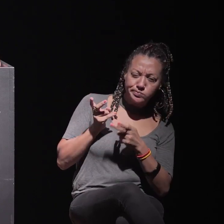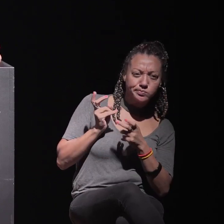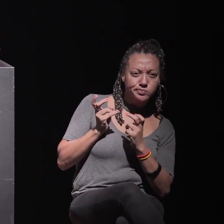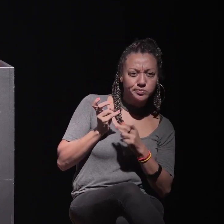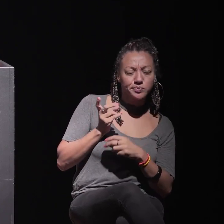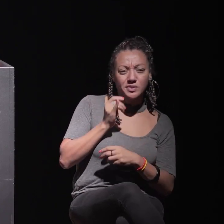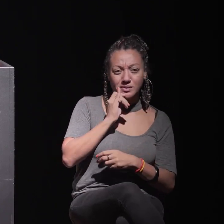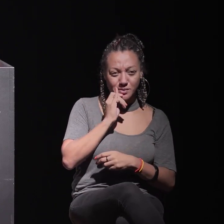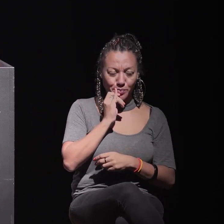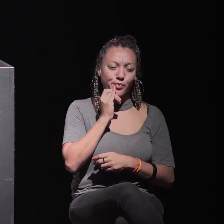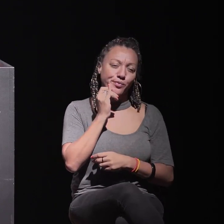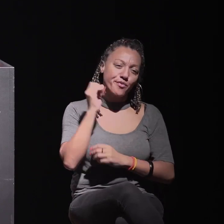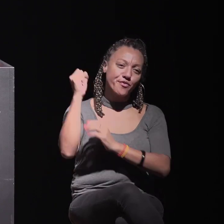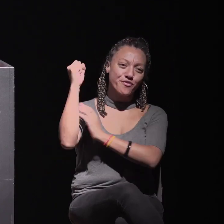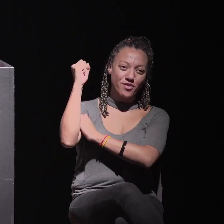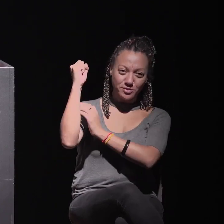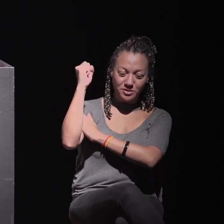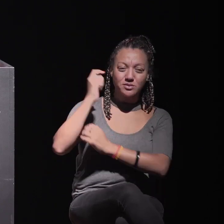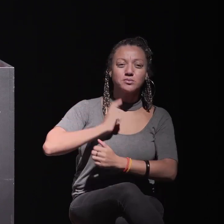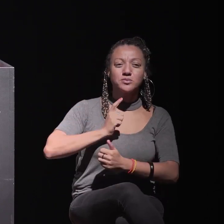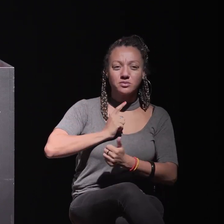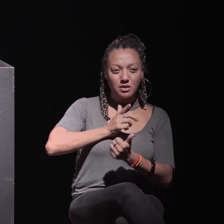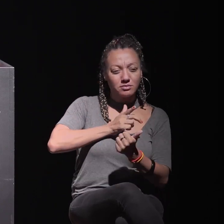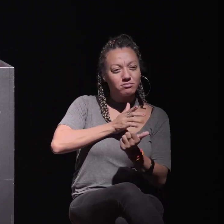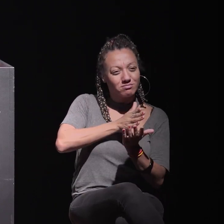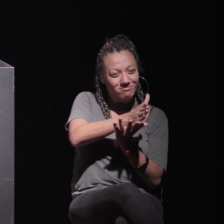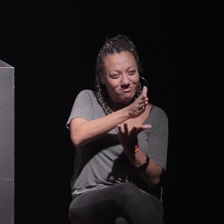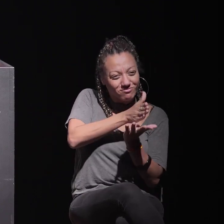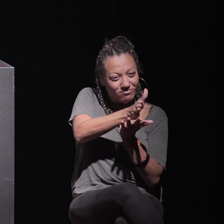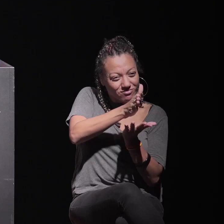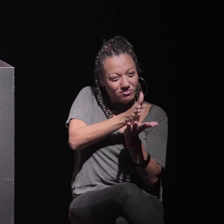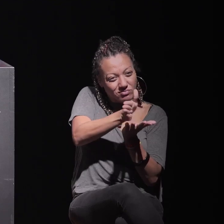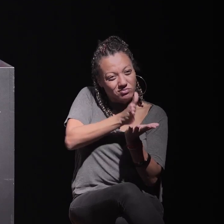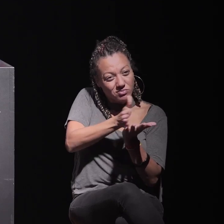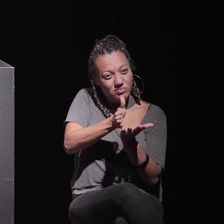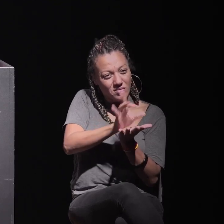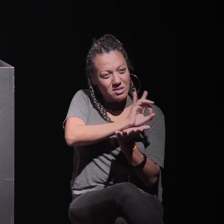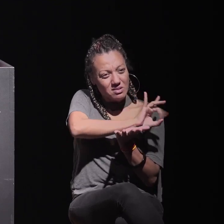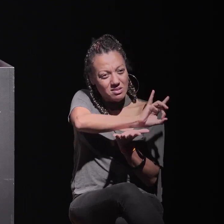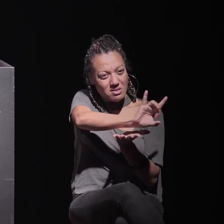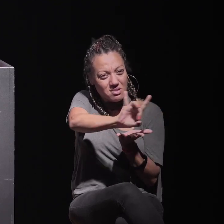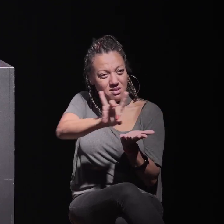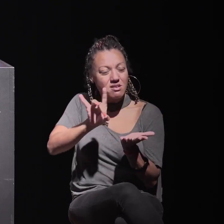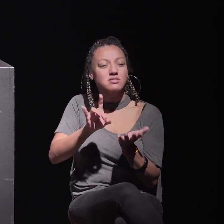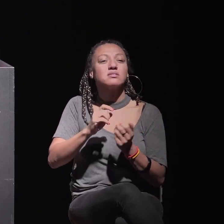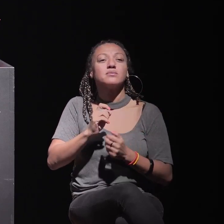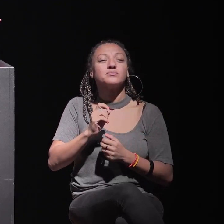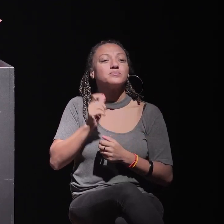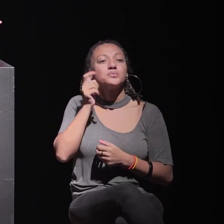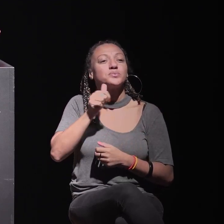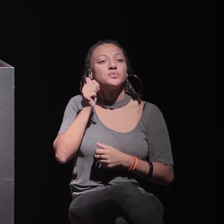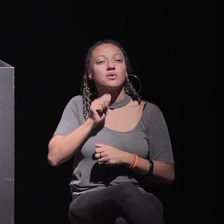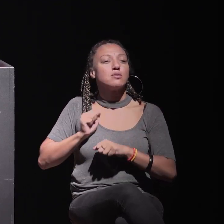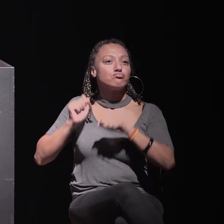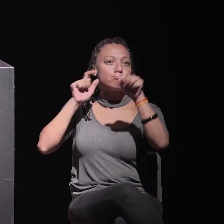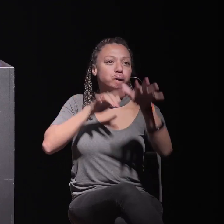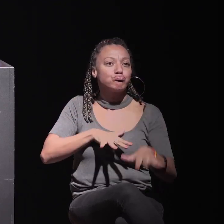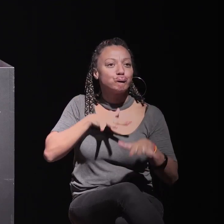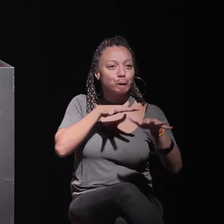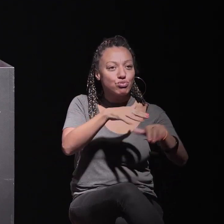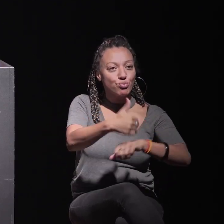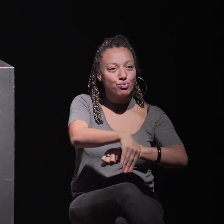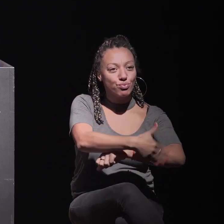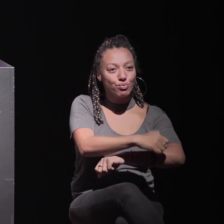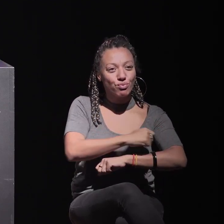várias vertentes, como a gente vai ver algumas delas hoje, elas têm tomado as ruas, têm tomado as redes sociais,